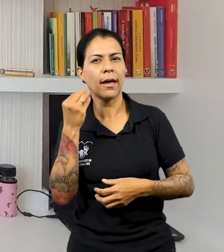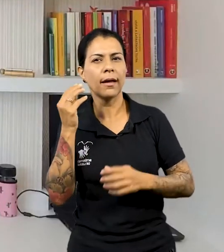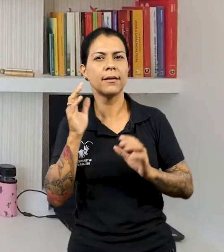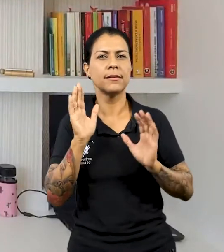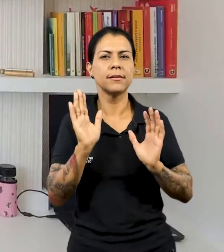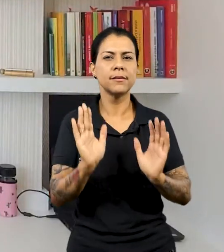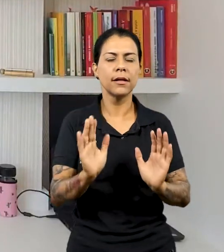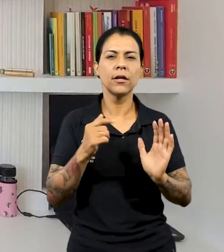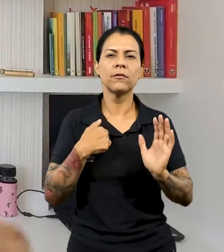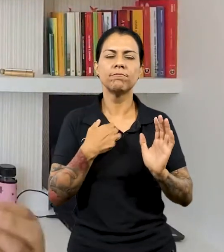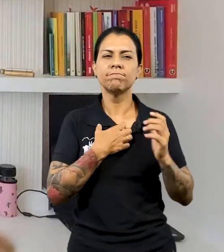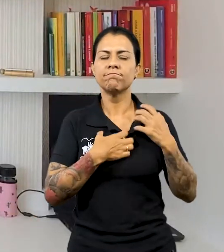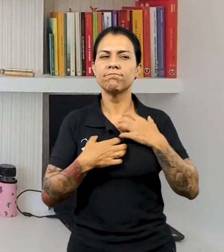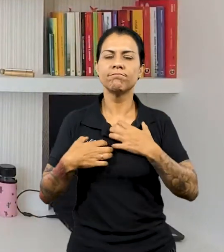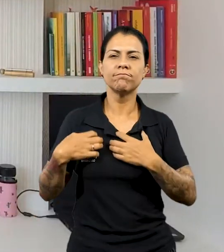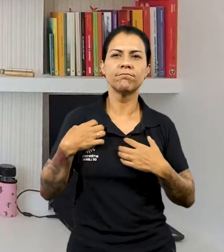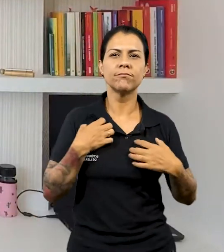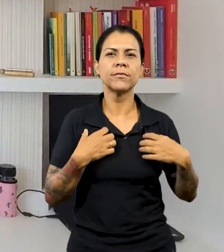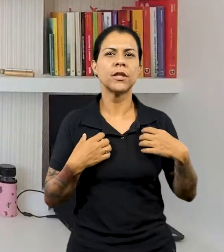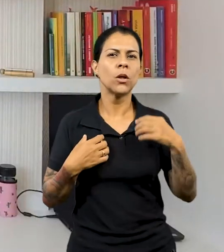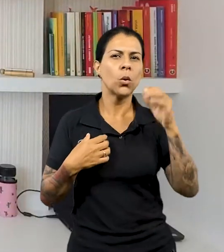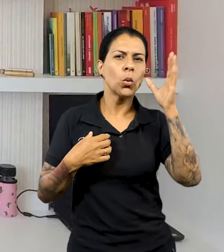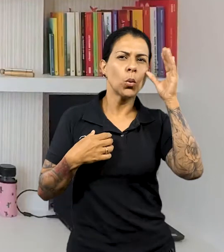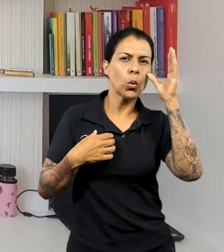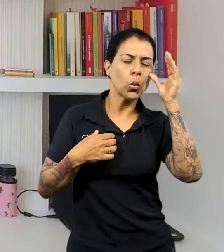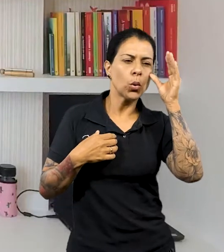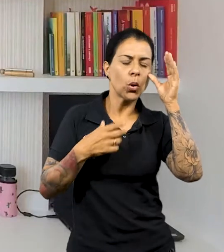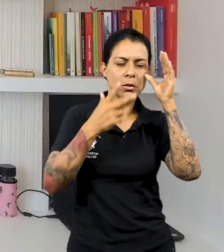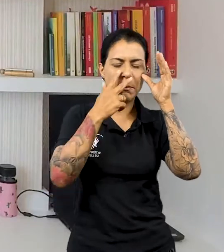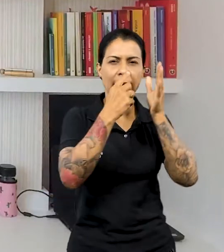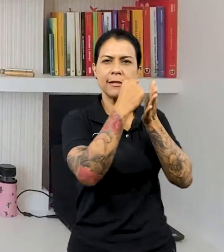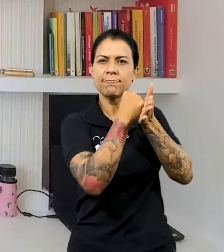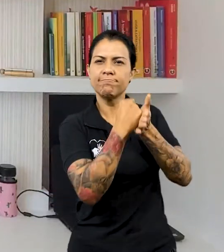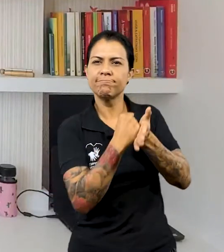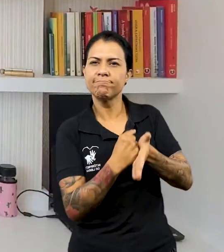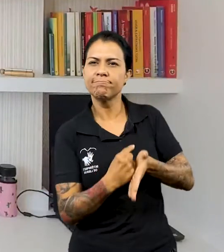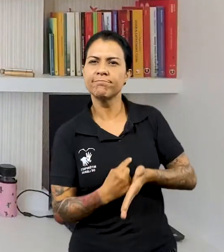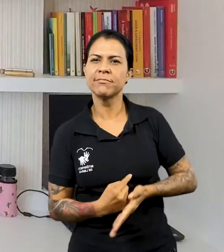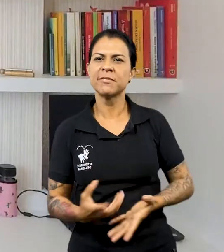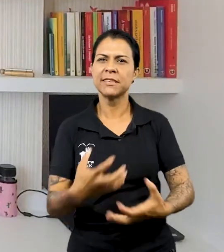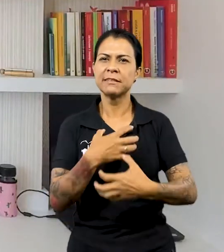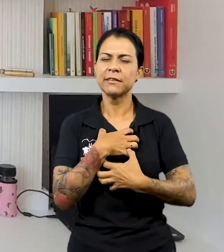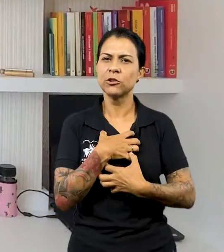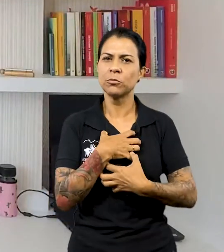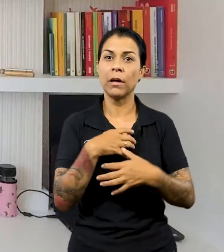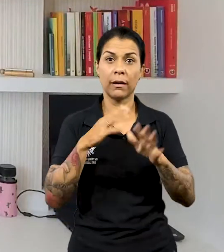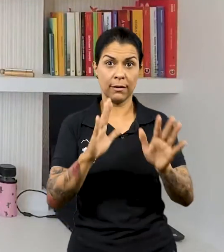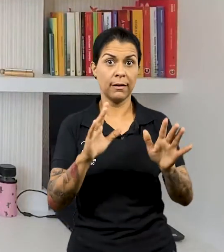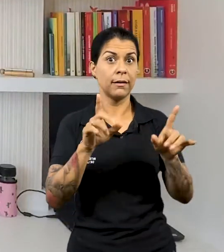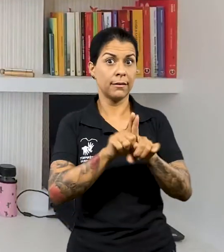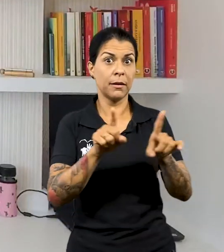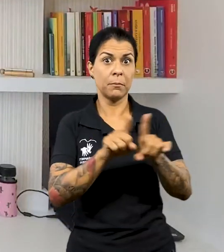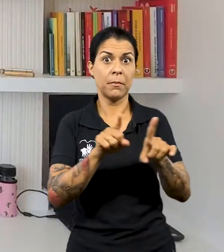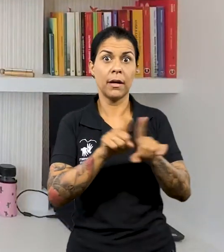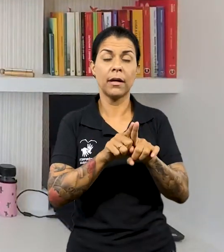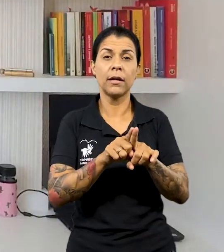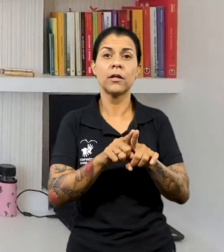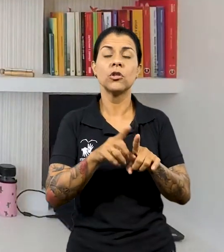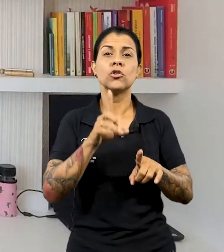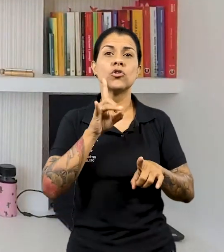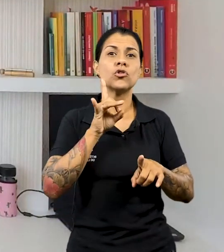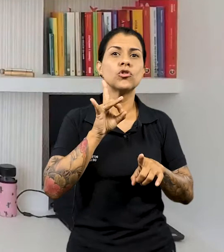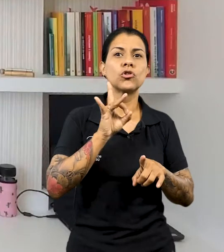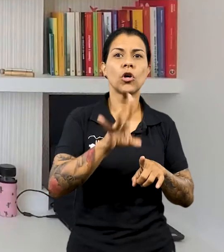momento. Fazendo isso com um senso de curiosidade, como se você fosse um cientista. Veja se é possível não julgar o